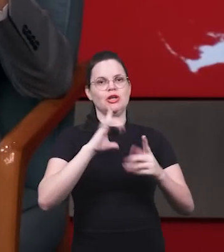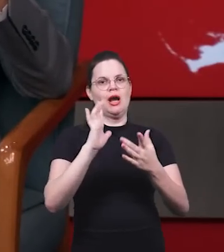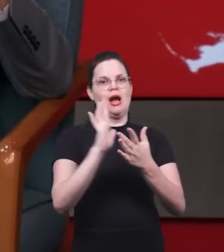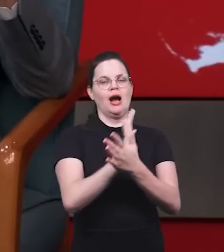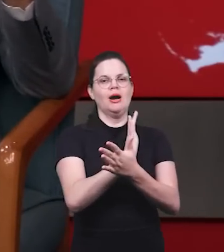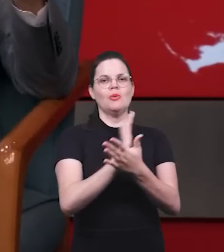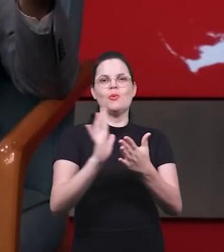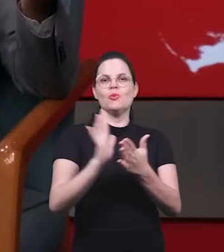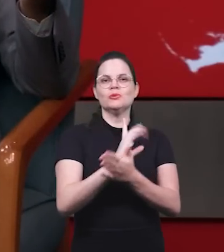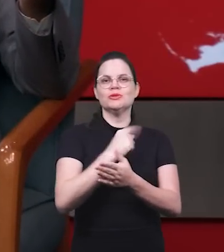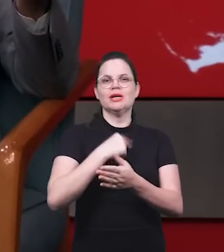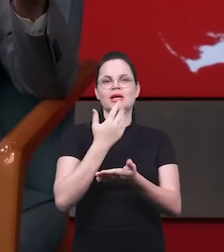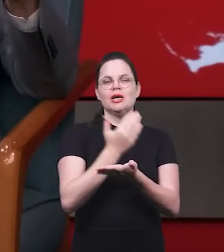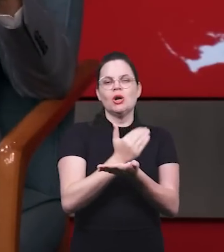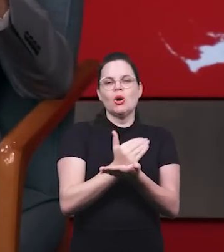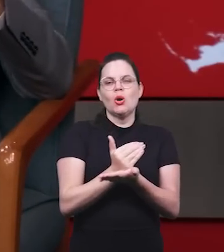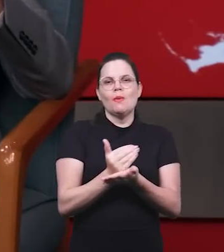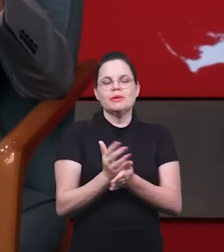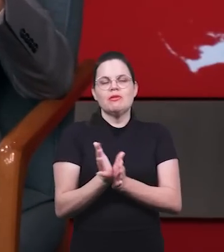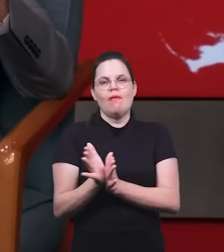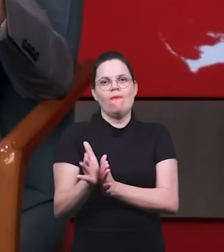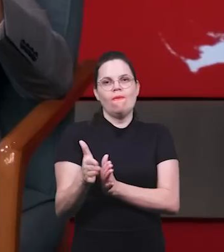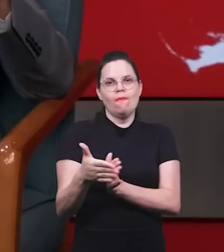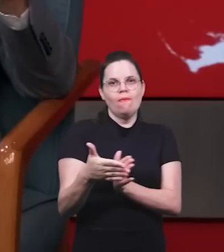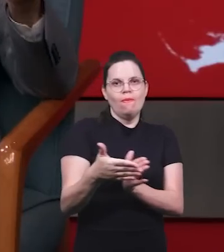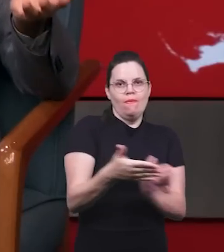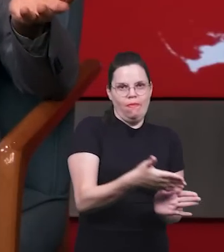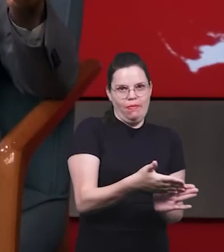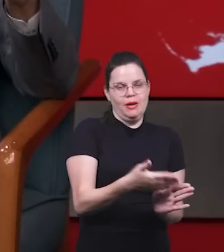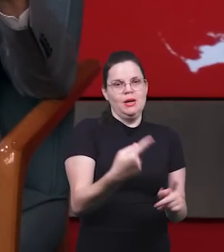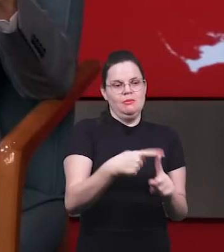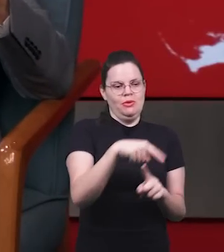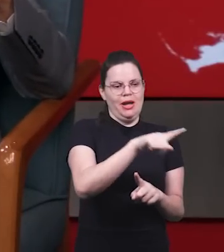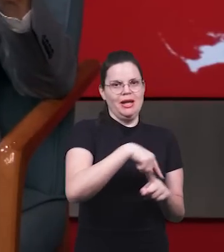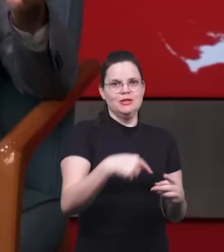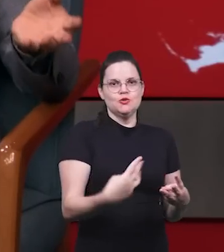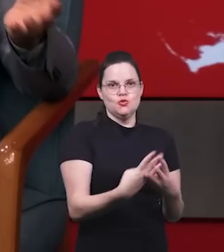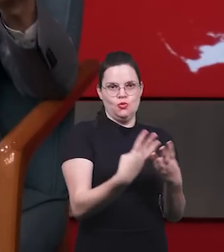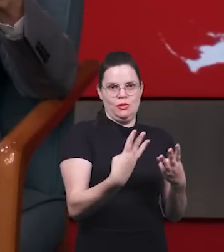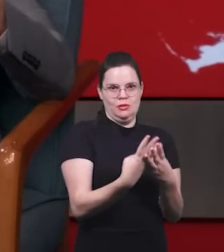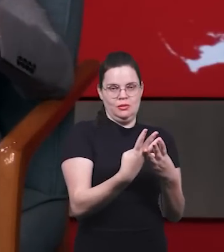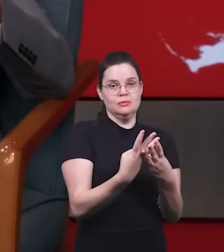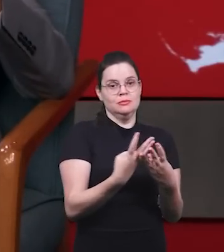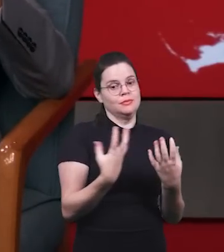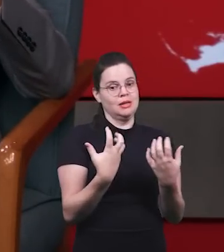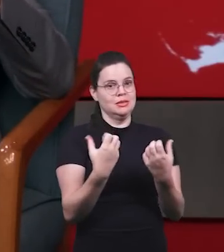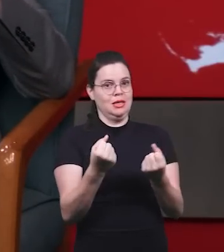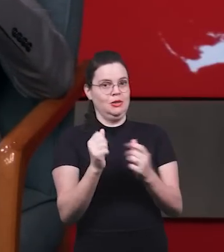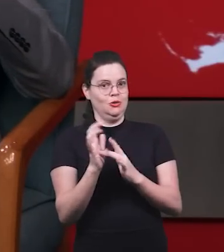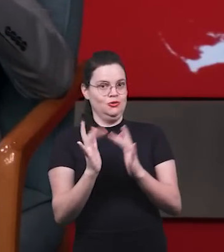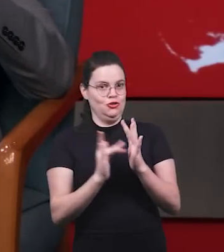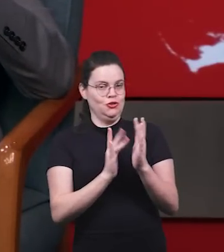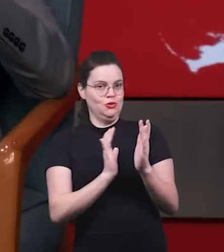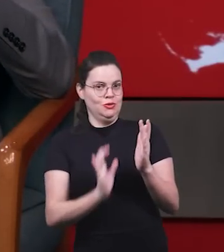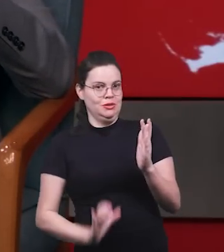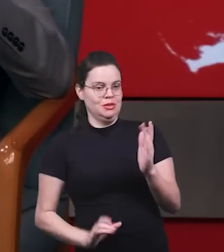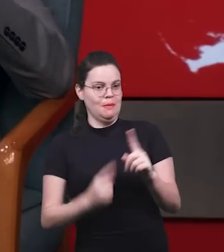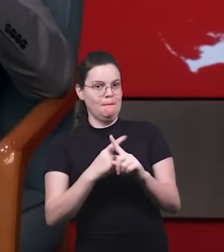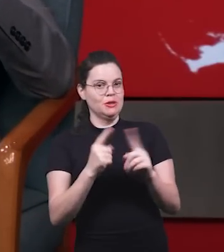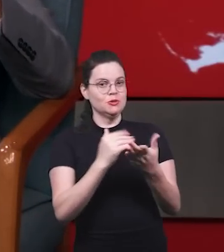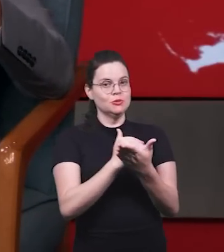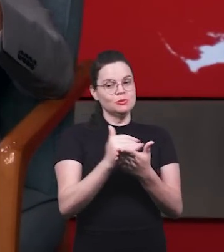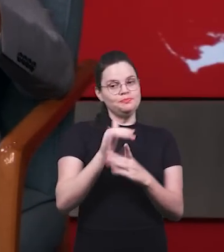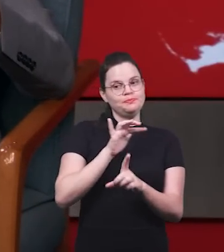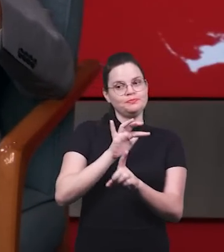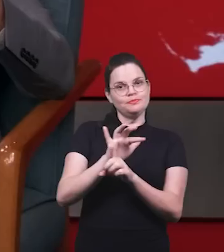desviada com alguns cristãos que eram judeus que haviam se convertido ao cristianismo